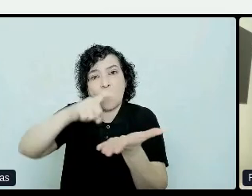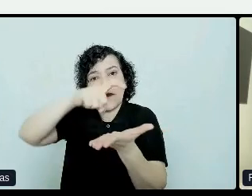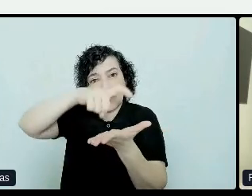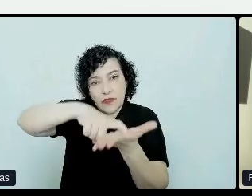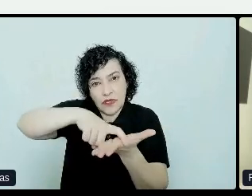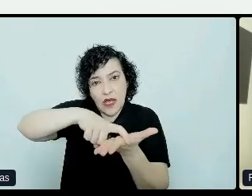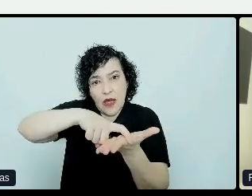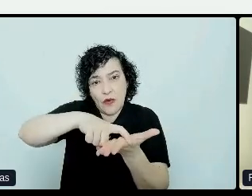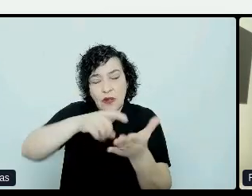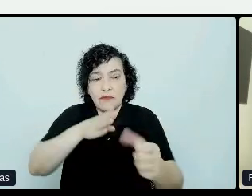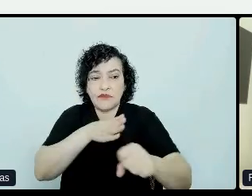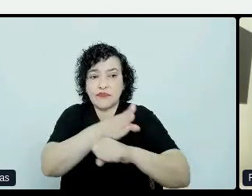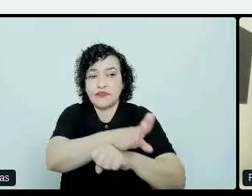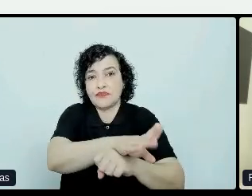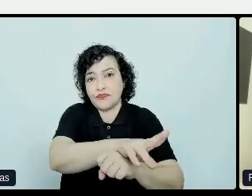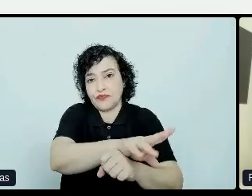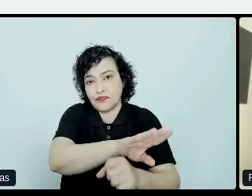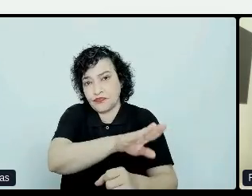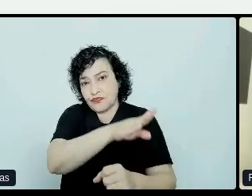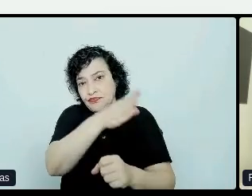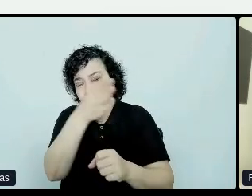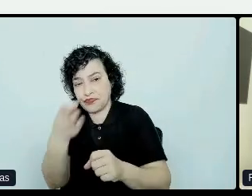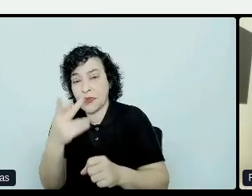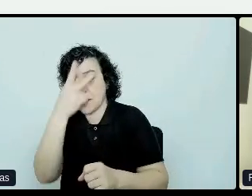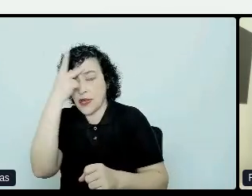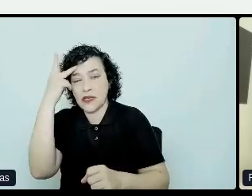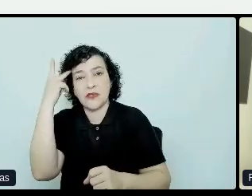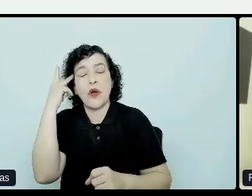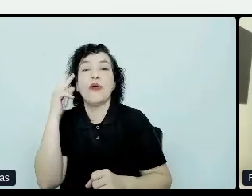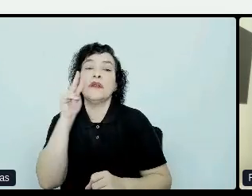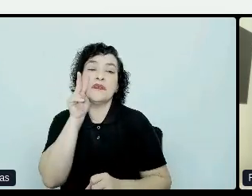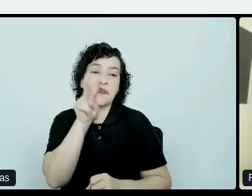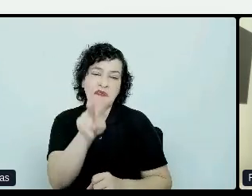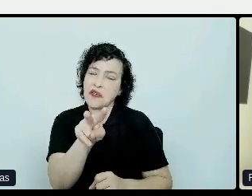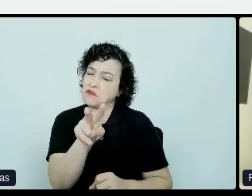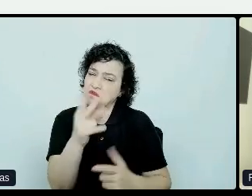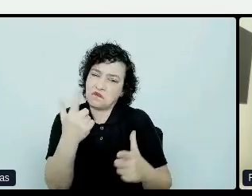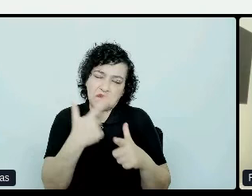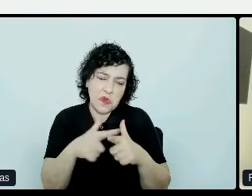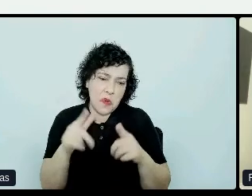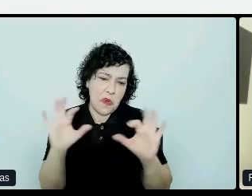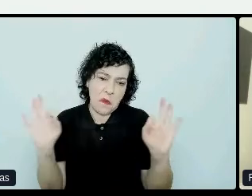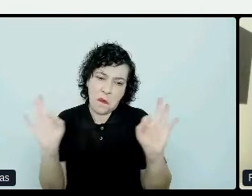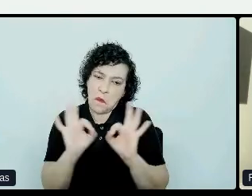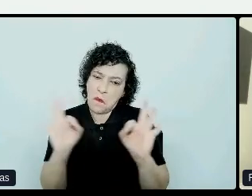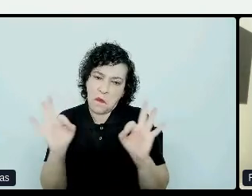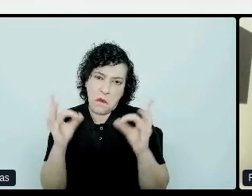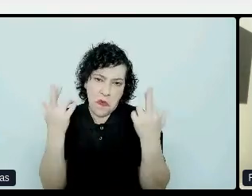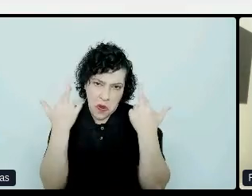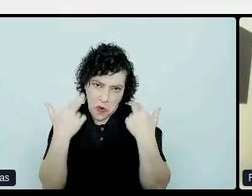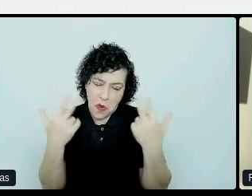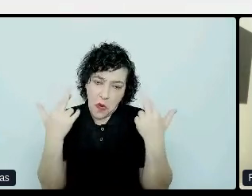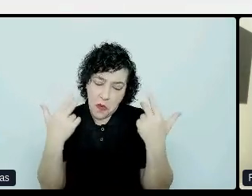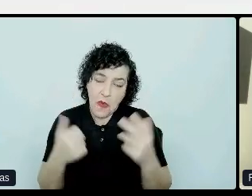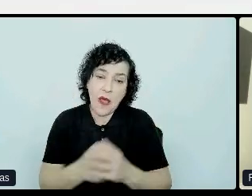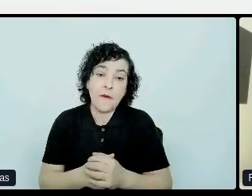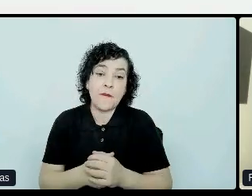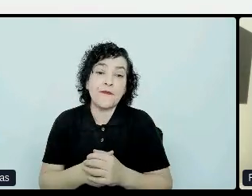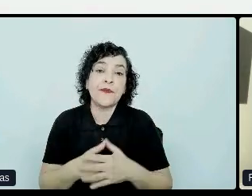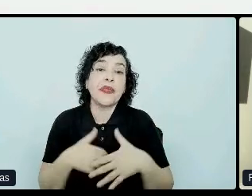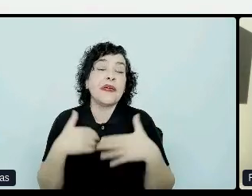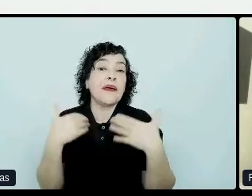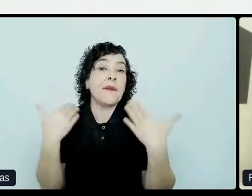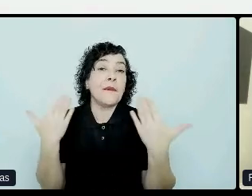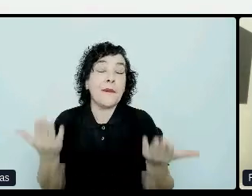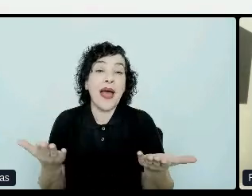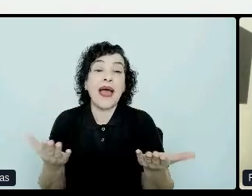interface. Pessoas videntes não teriam problema, né? Não perceberiam diferença nenhuma. Né? No entanto, quando a gente está falando